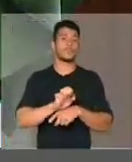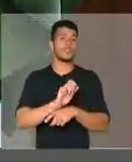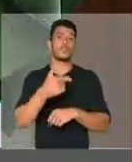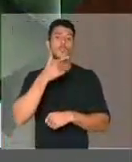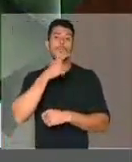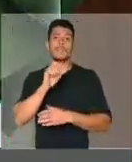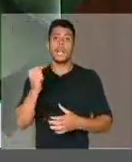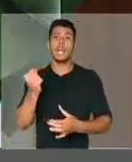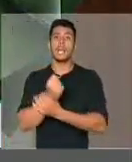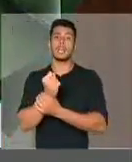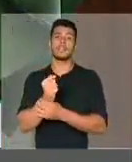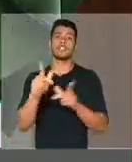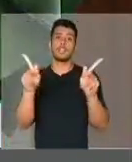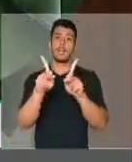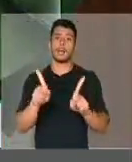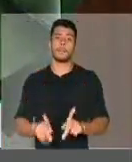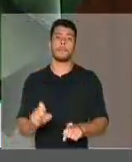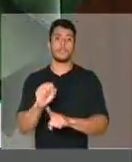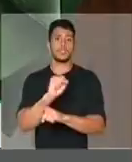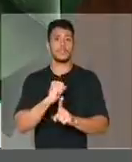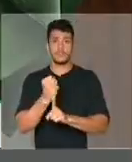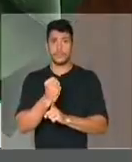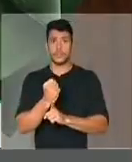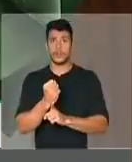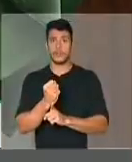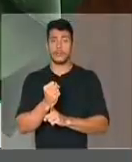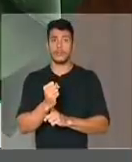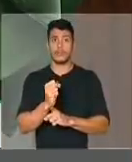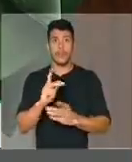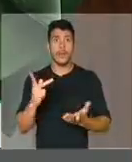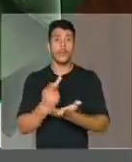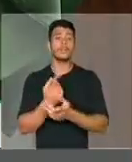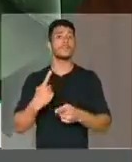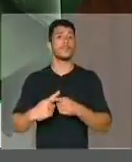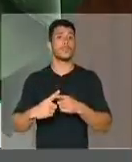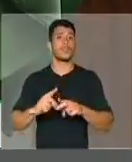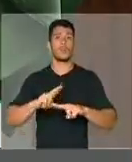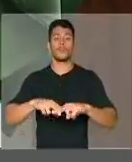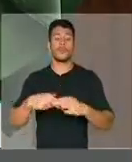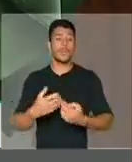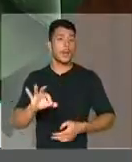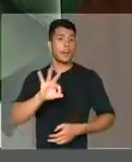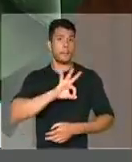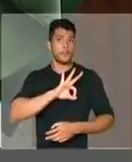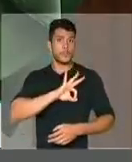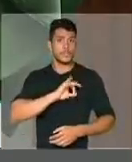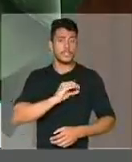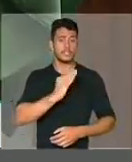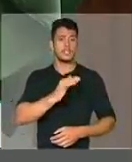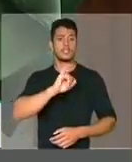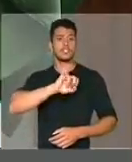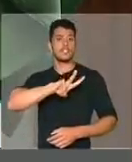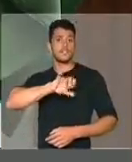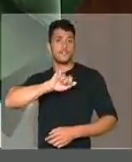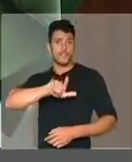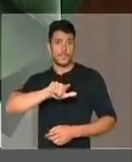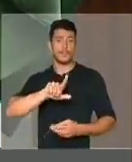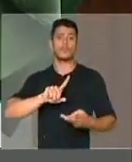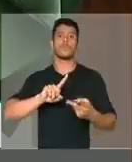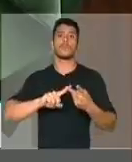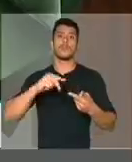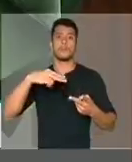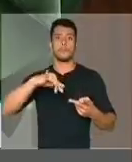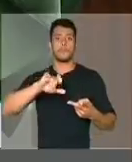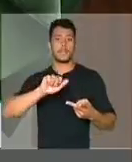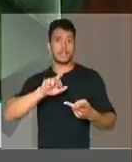dá, sobretudo, pelo sucateamento da Polícia Civil e Militar, das polícias civil e militar, pelo